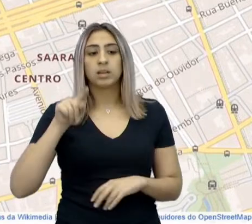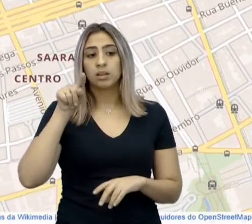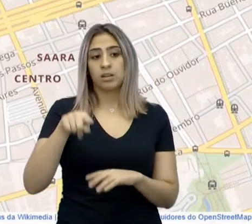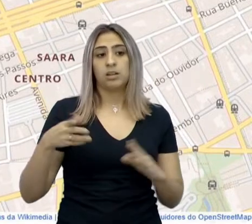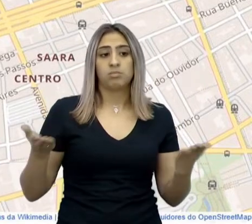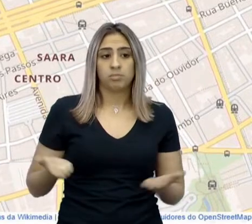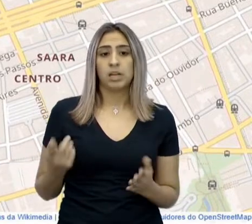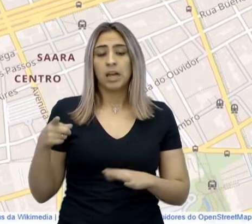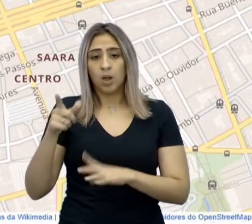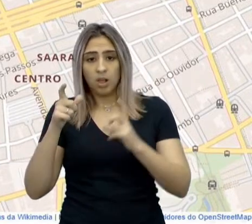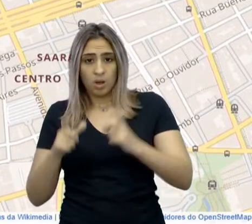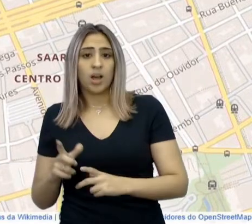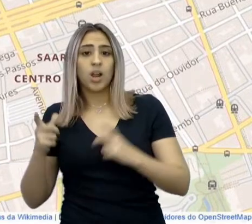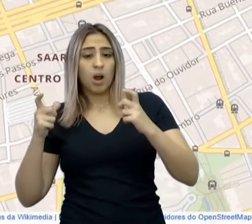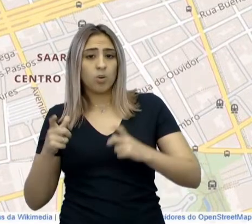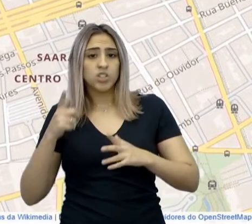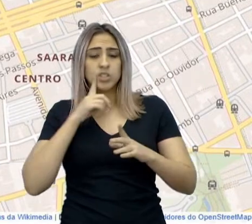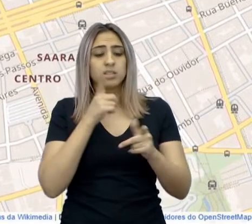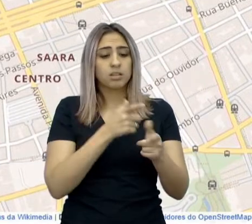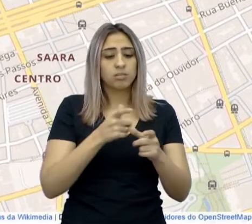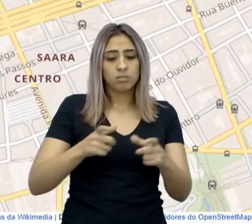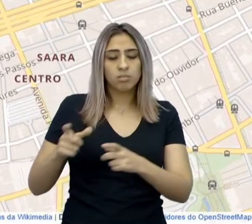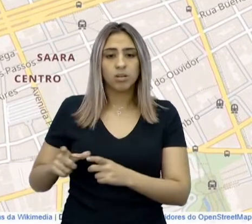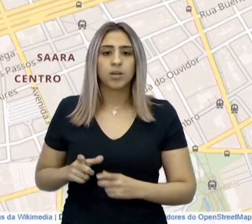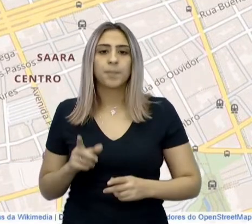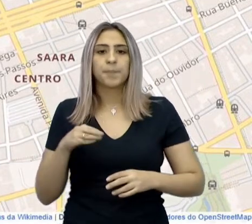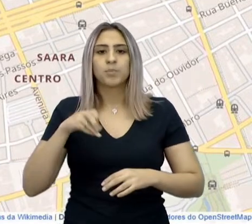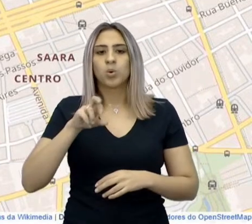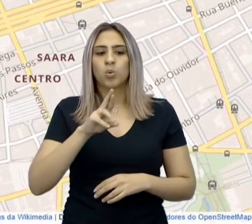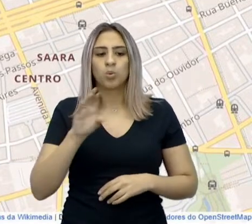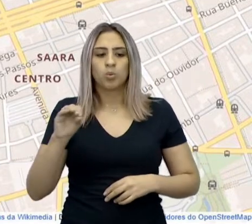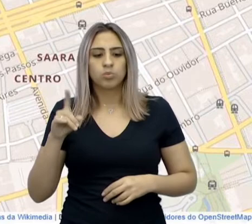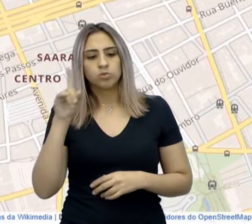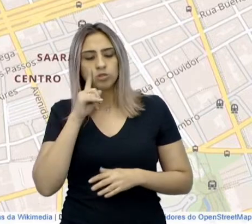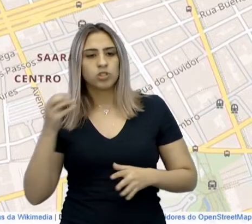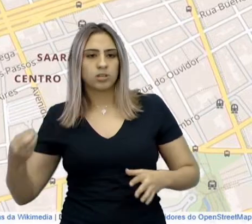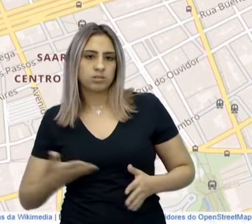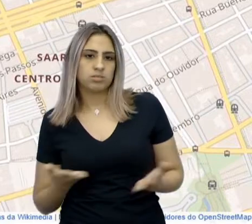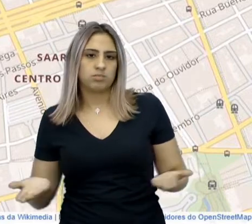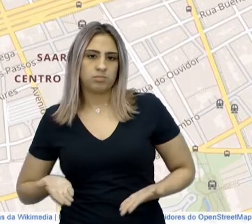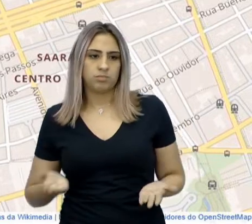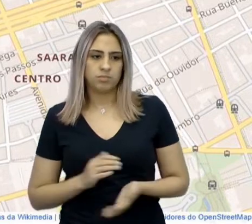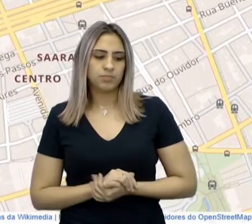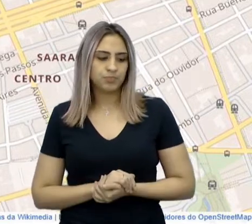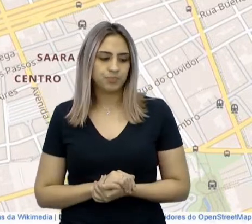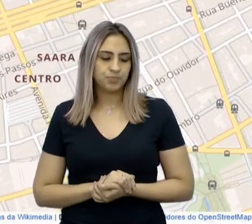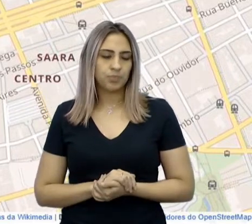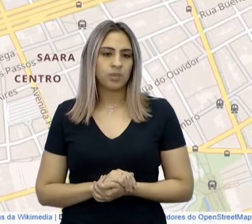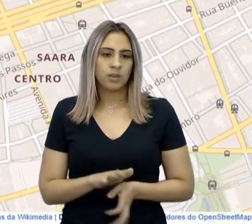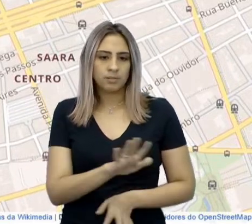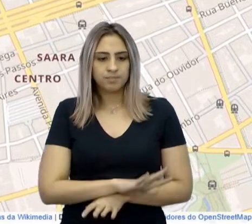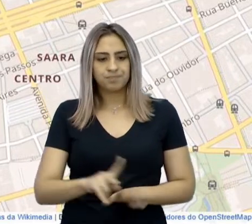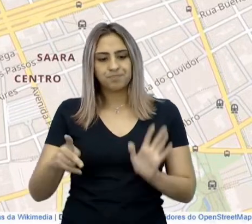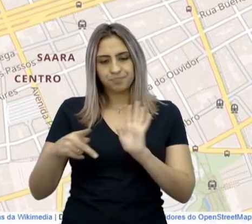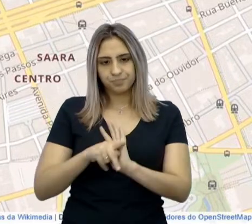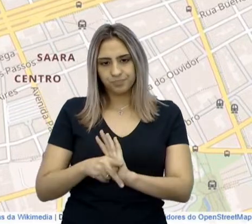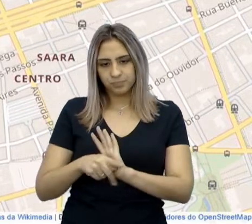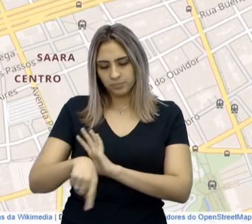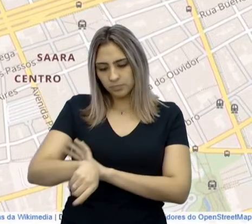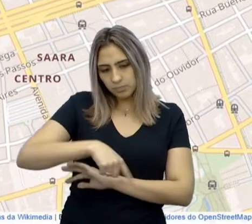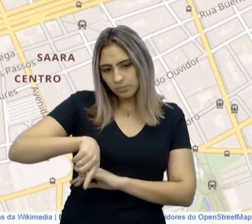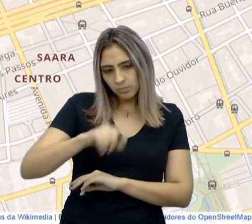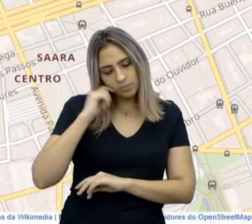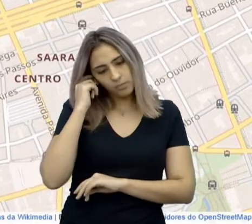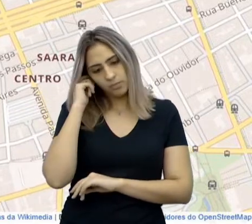aqui é a área onde se localiza o Morro da Providência nos dias atuais, tá? A área circular aqui